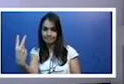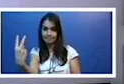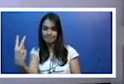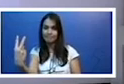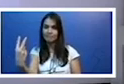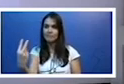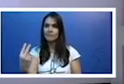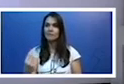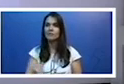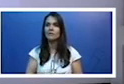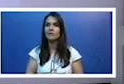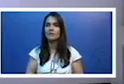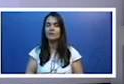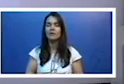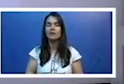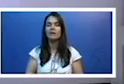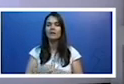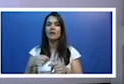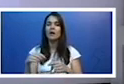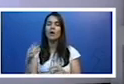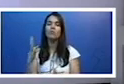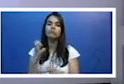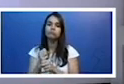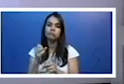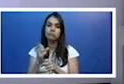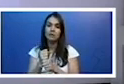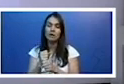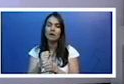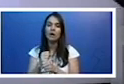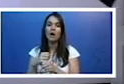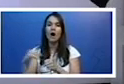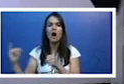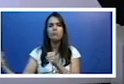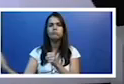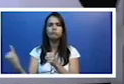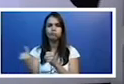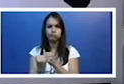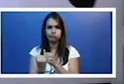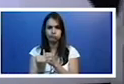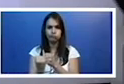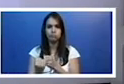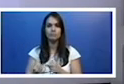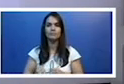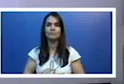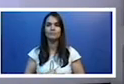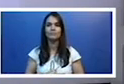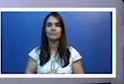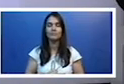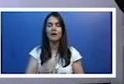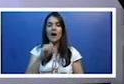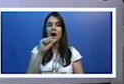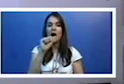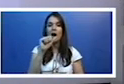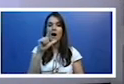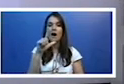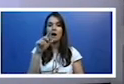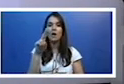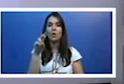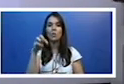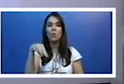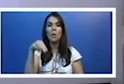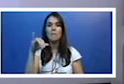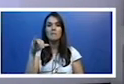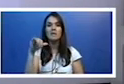fazer parte da carga elétrica do cátion. Hidróxido de alumínio, o 3 aqui fora, ó.